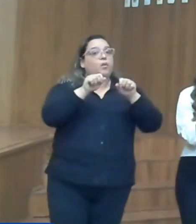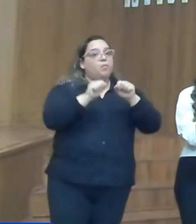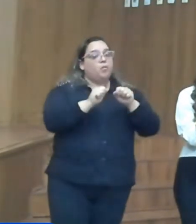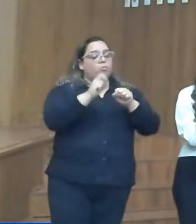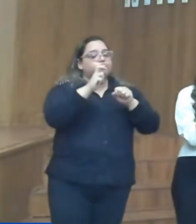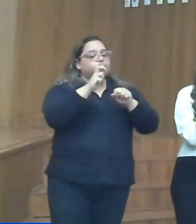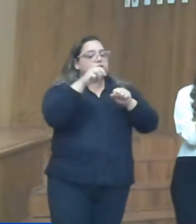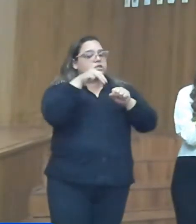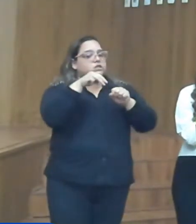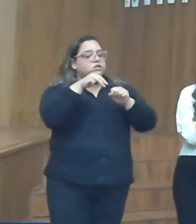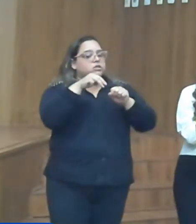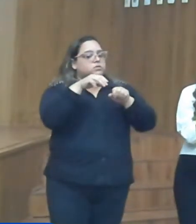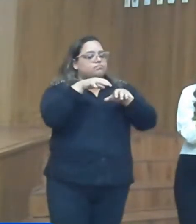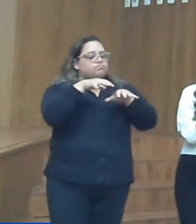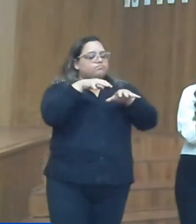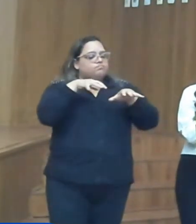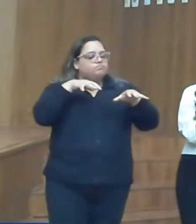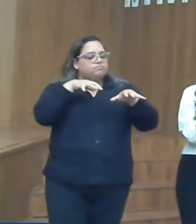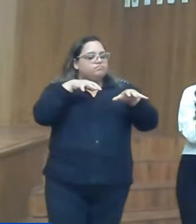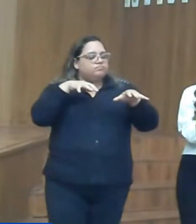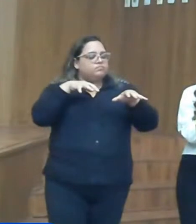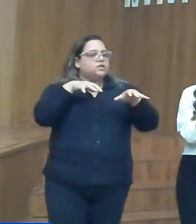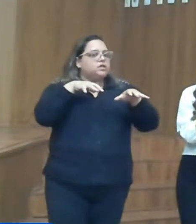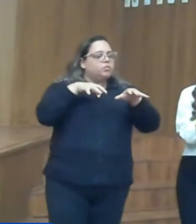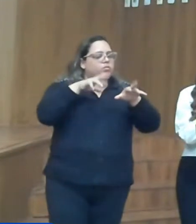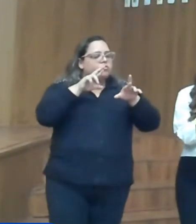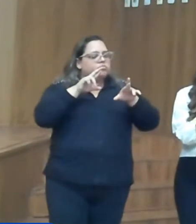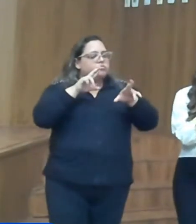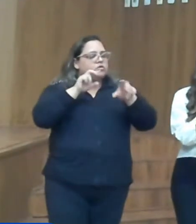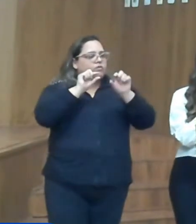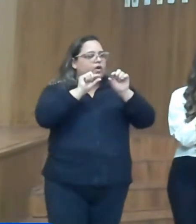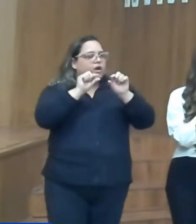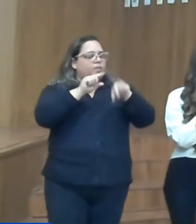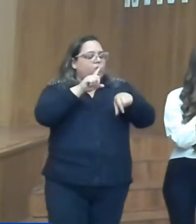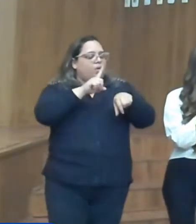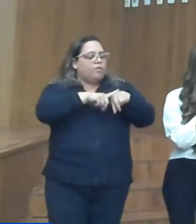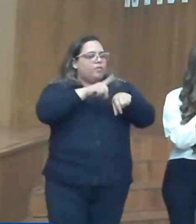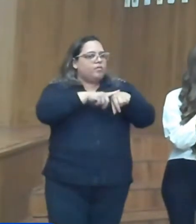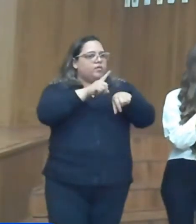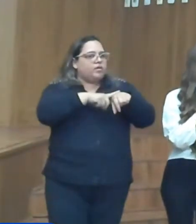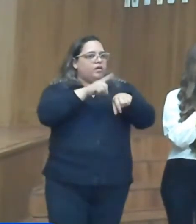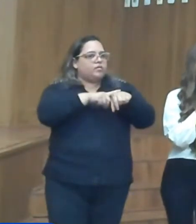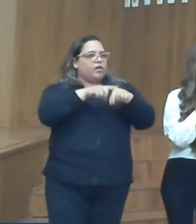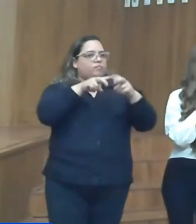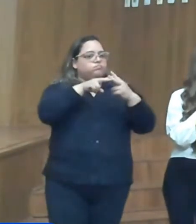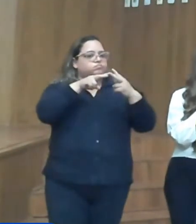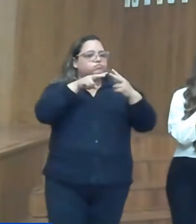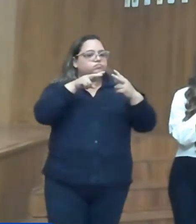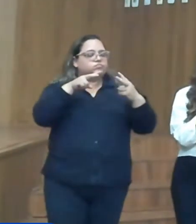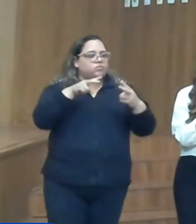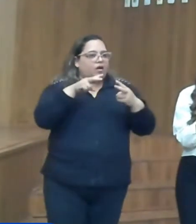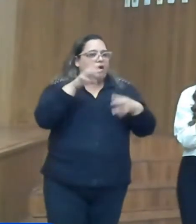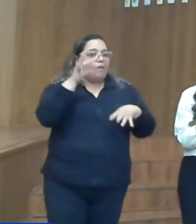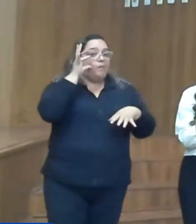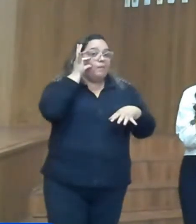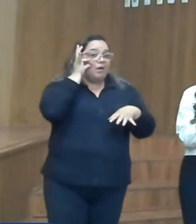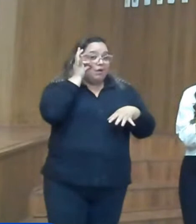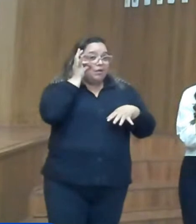5 segundos, ou seja, uma diferença de tempo entre transmissão virtual e presencial.